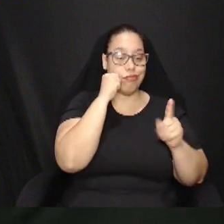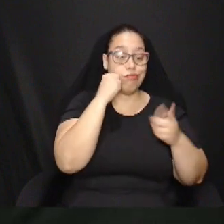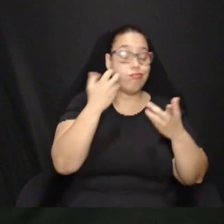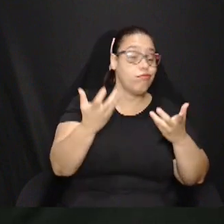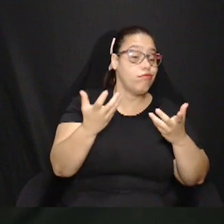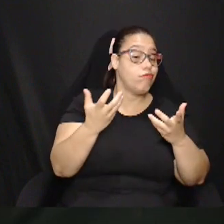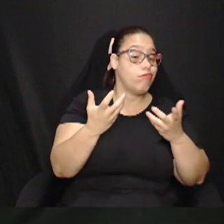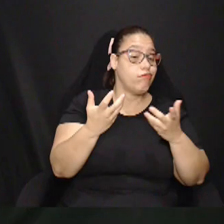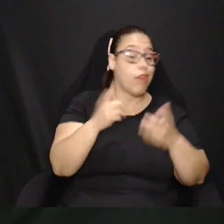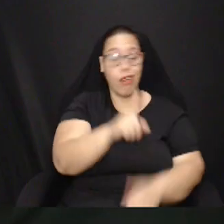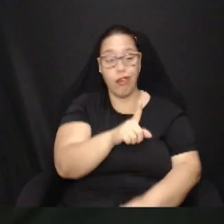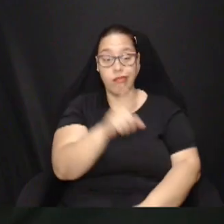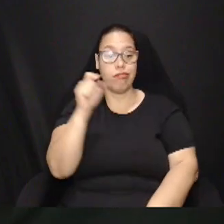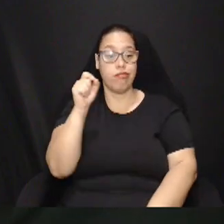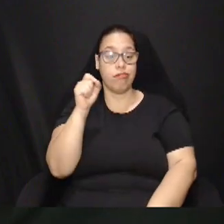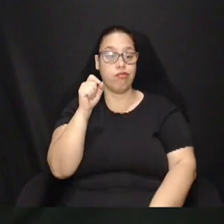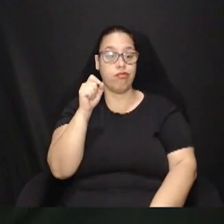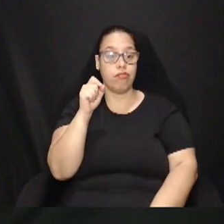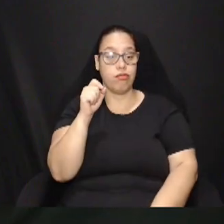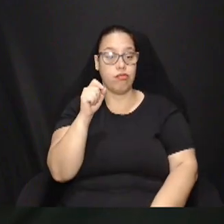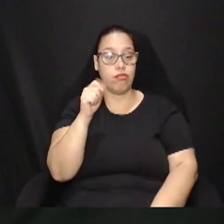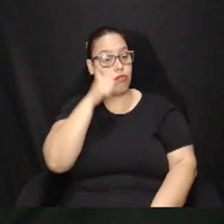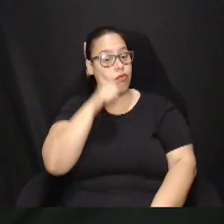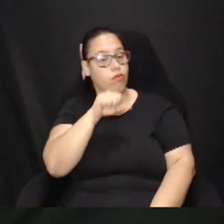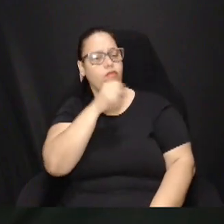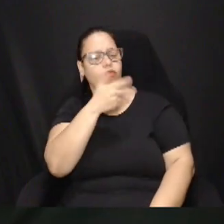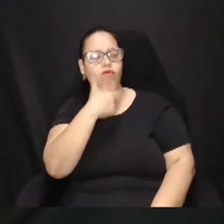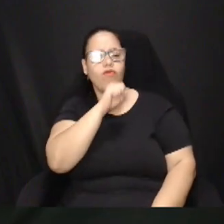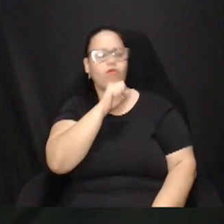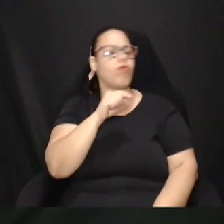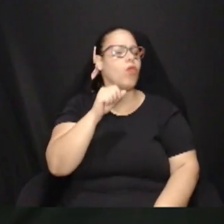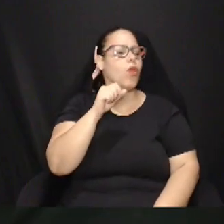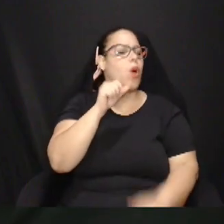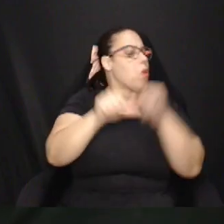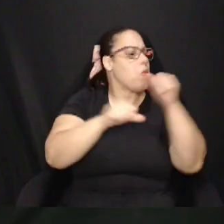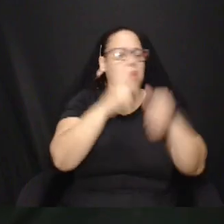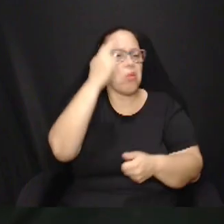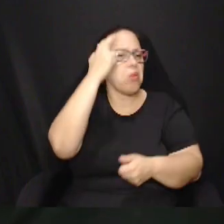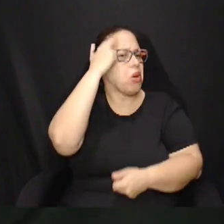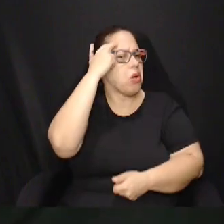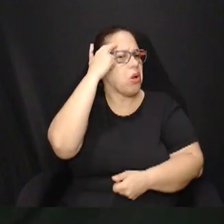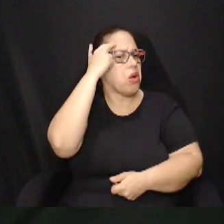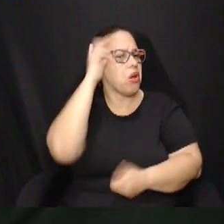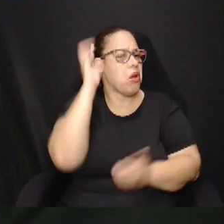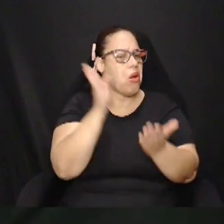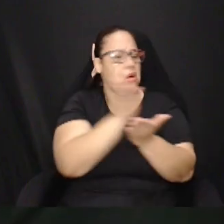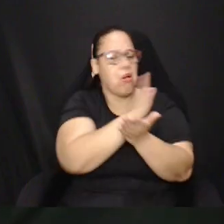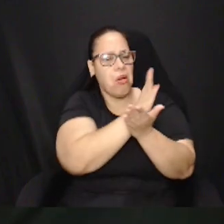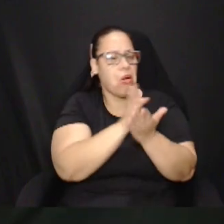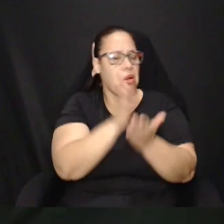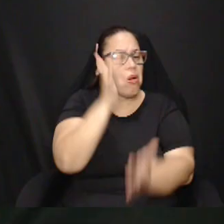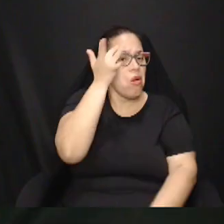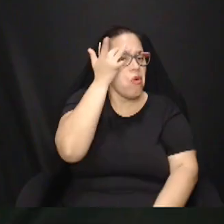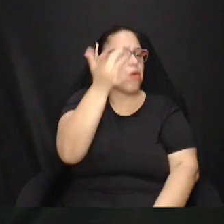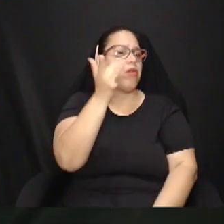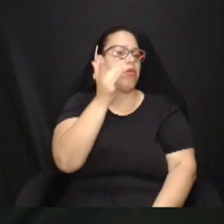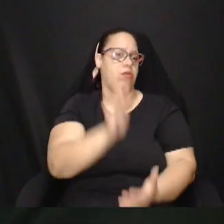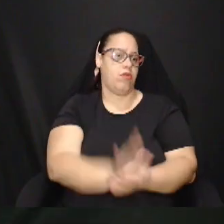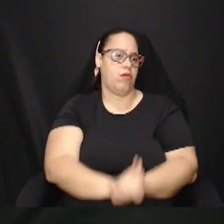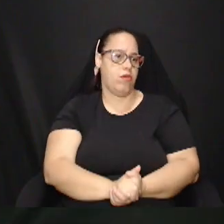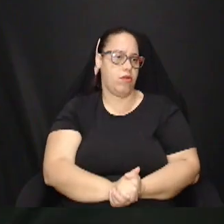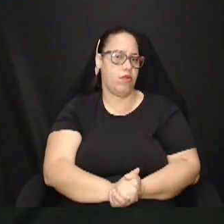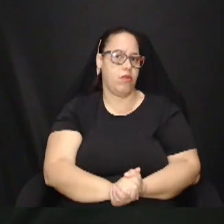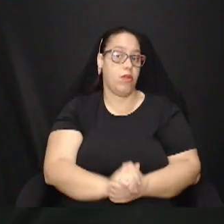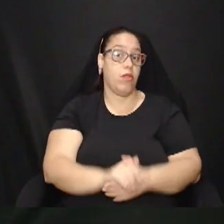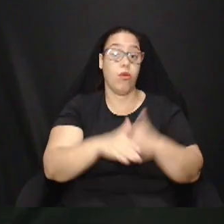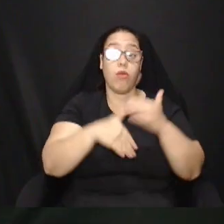para a parentalidade? O que precisa mudar culturalmente para a gente desmistificar e facilitar, de repente, esse processo